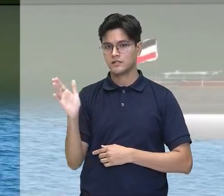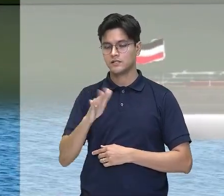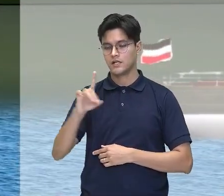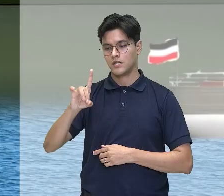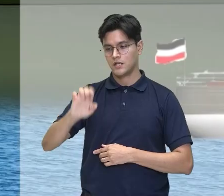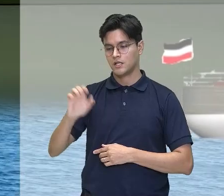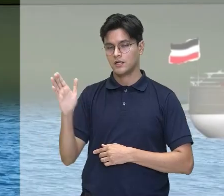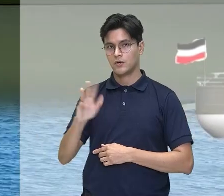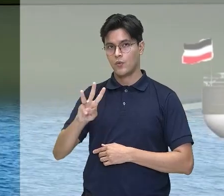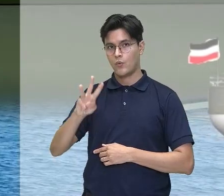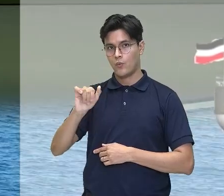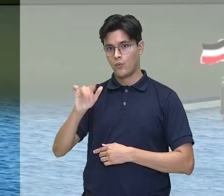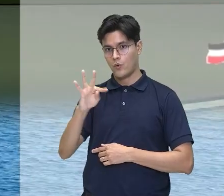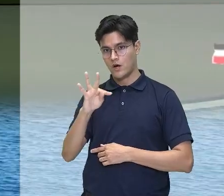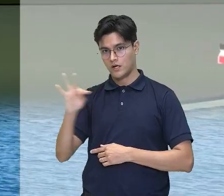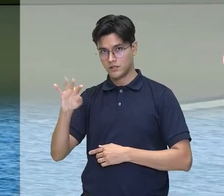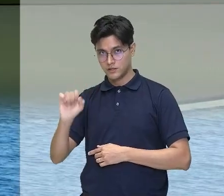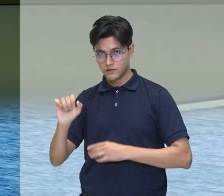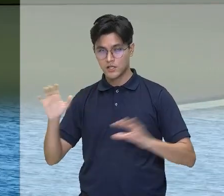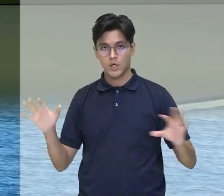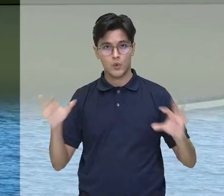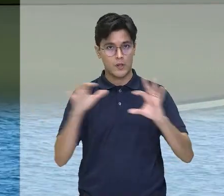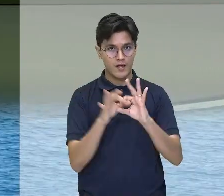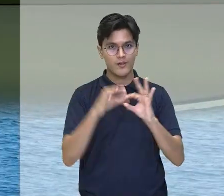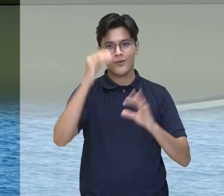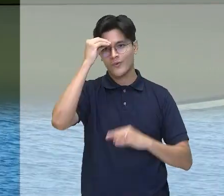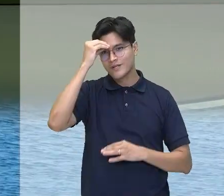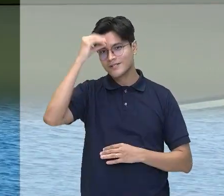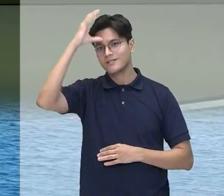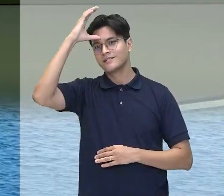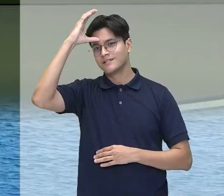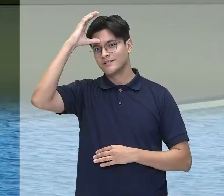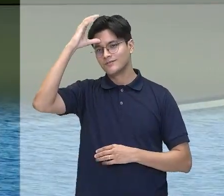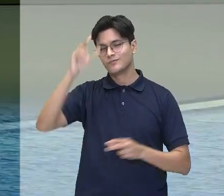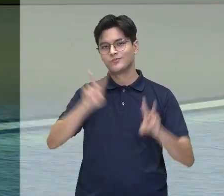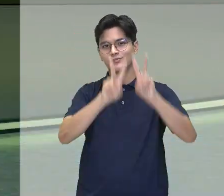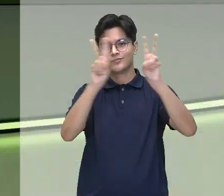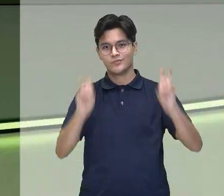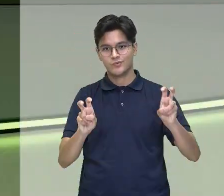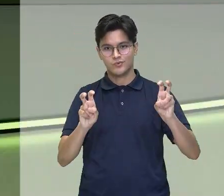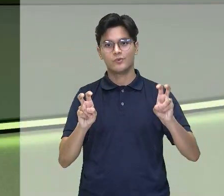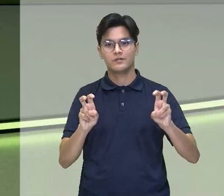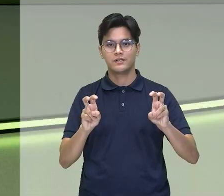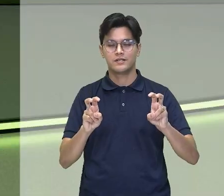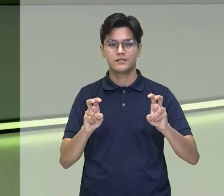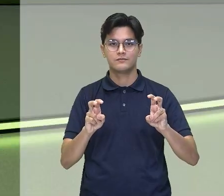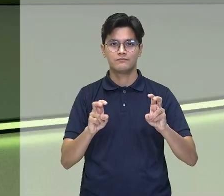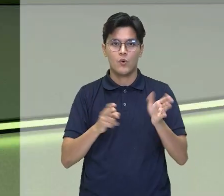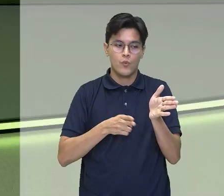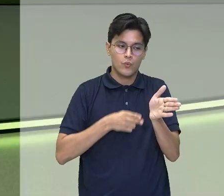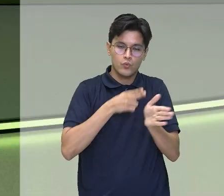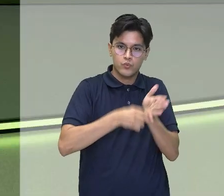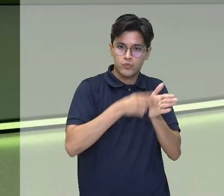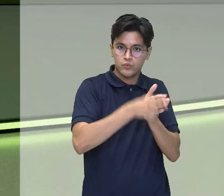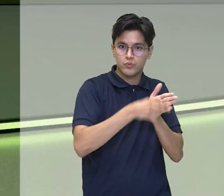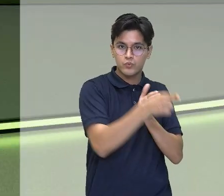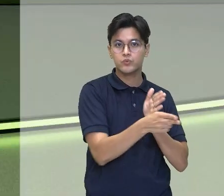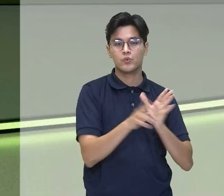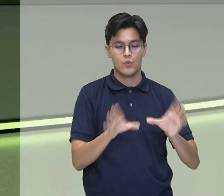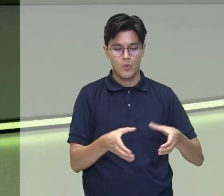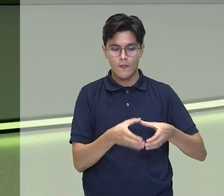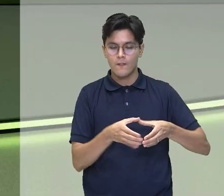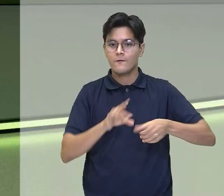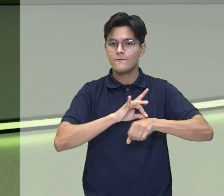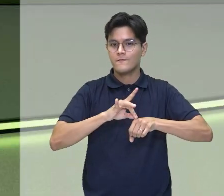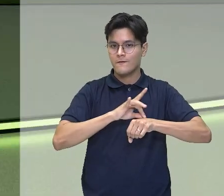e conectou o conhecimento que já se tinha sobre as locomotivas a carvão que existiam na época. E combinou as